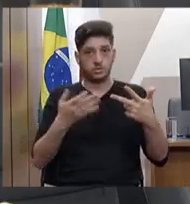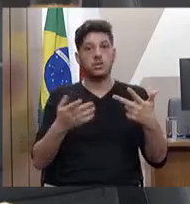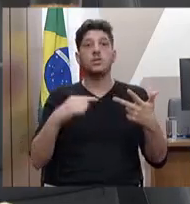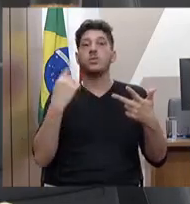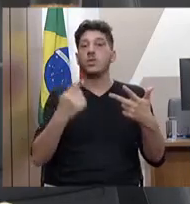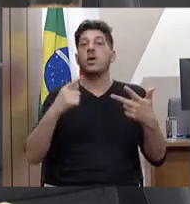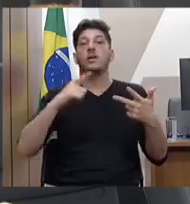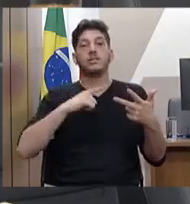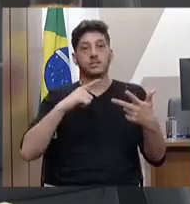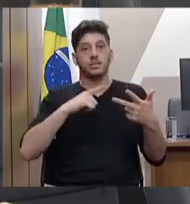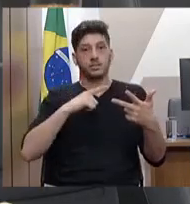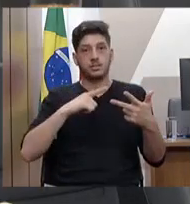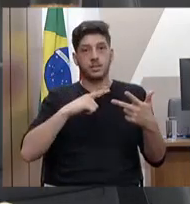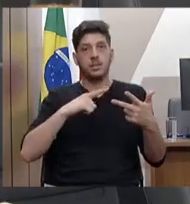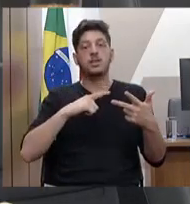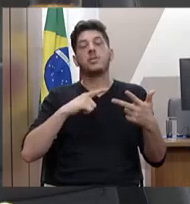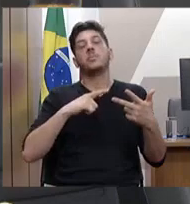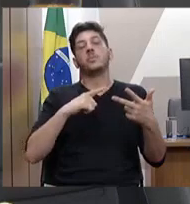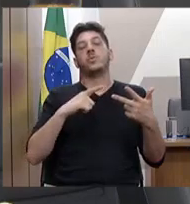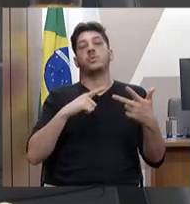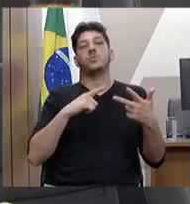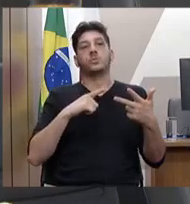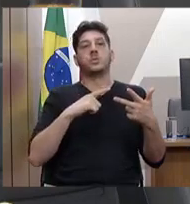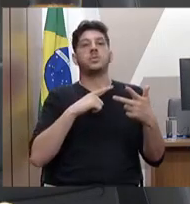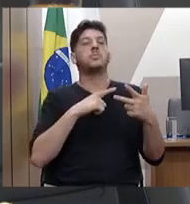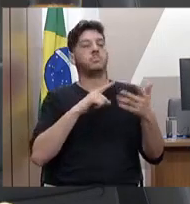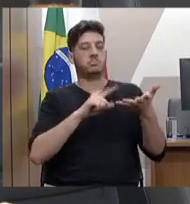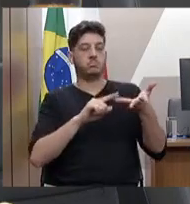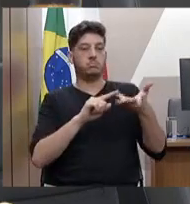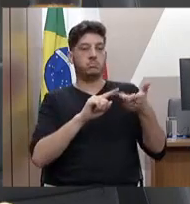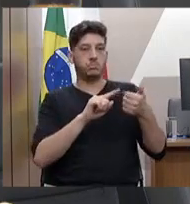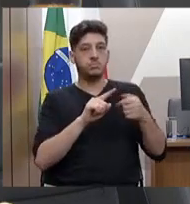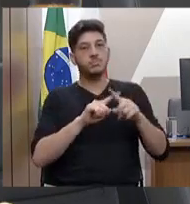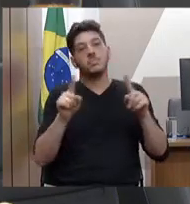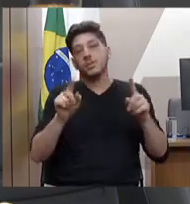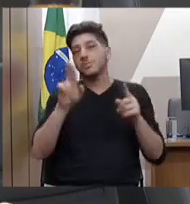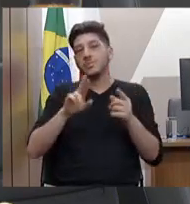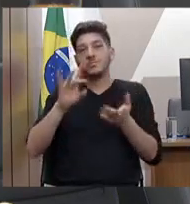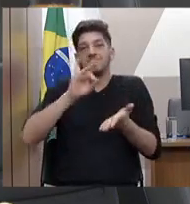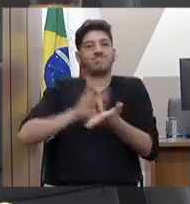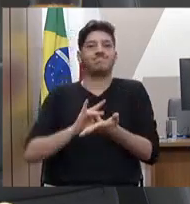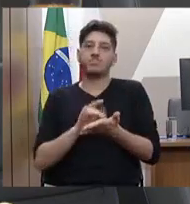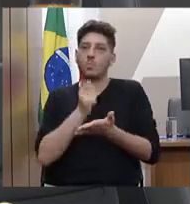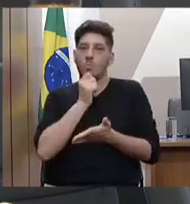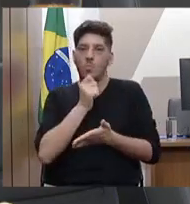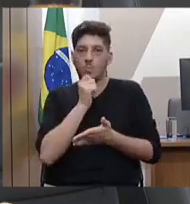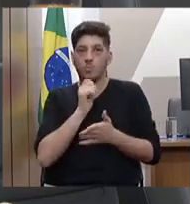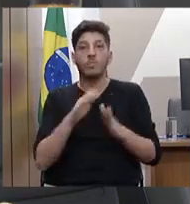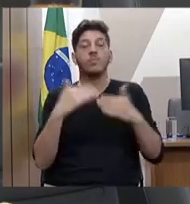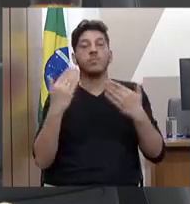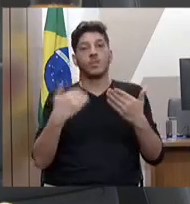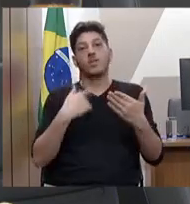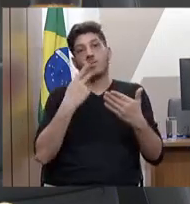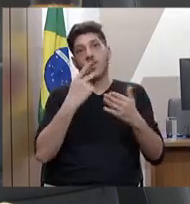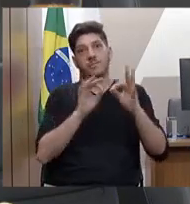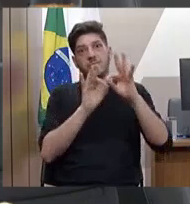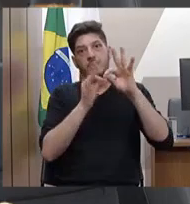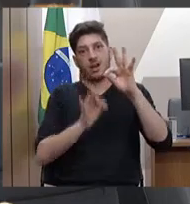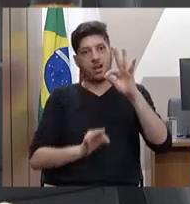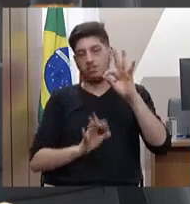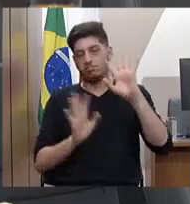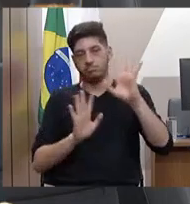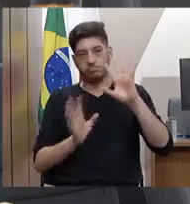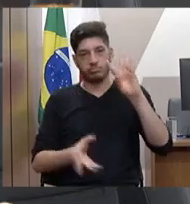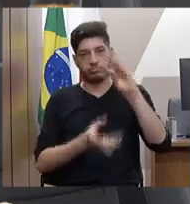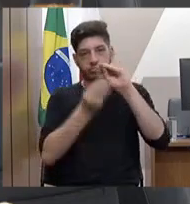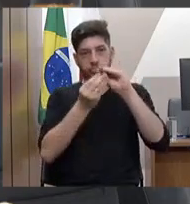a gente infelizmente só não é efetivado né então eu prometo que eu não vou me estender muito mas eu gostaria de